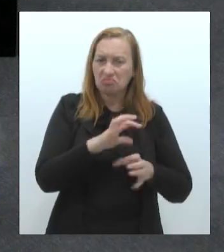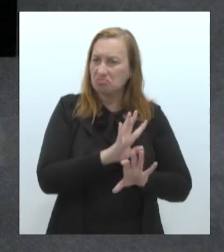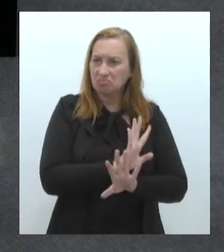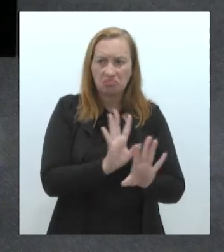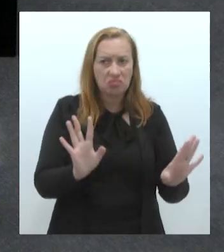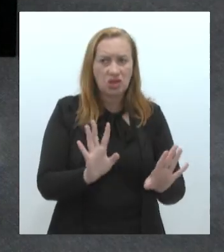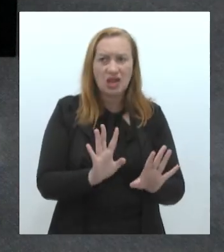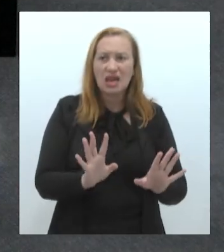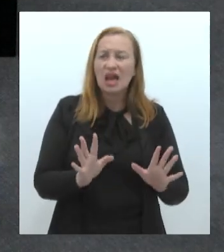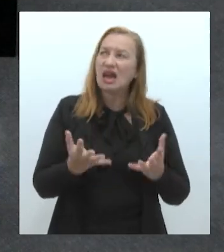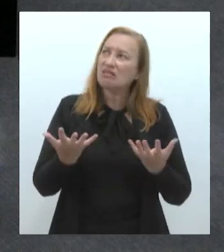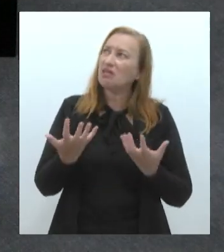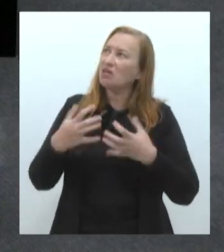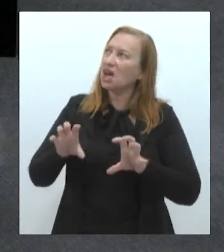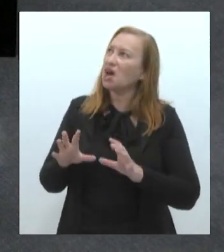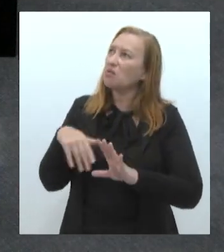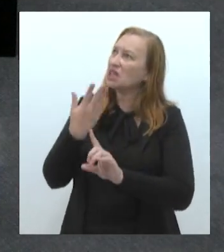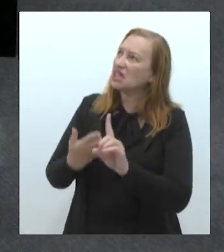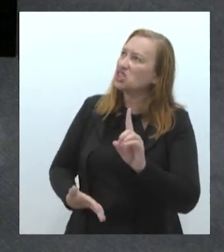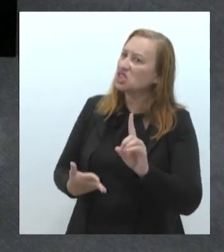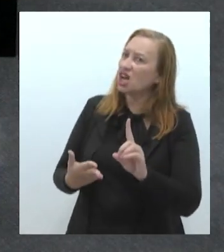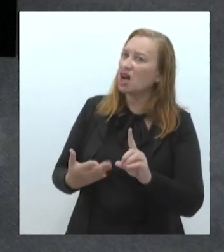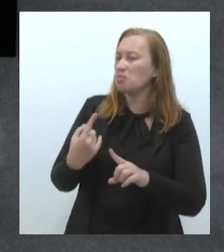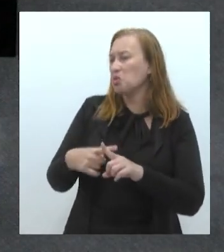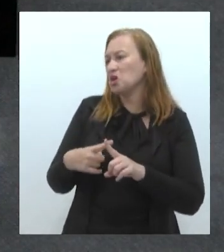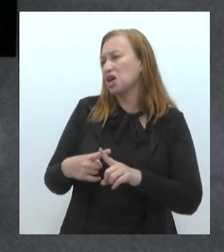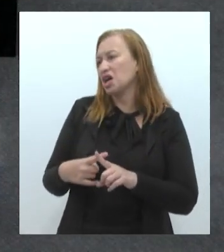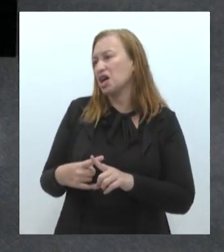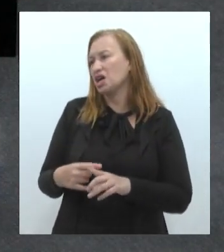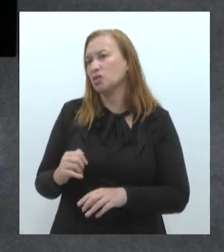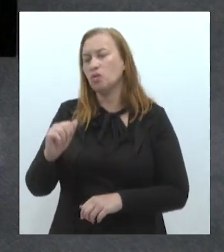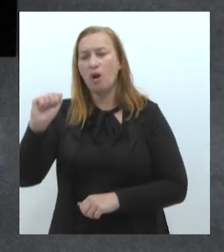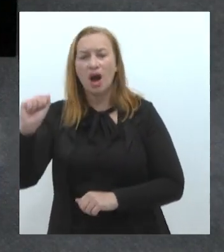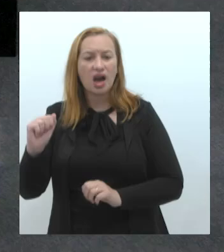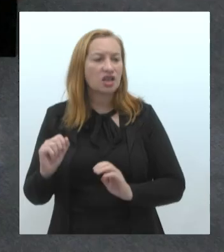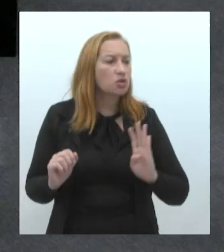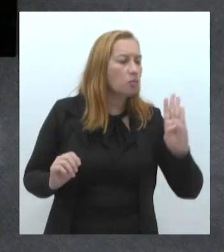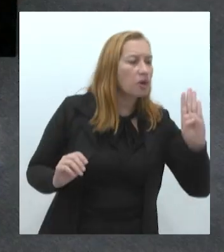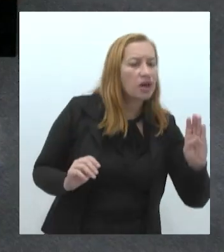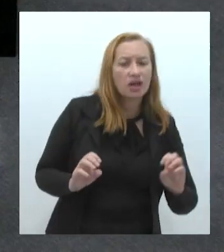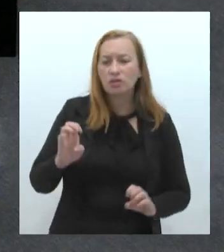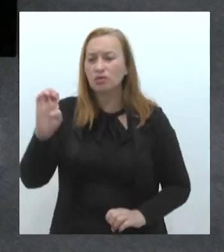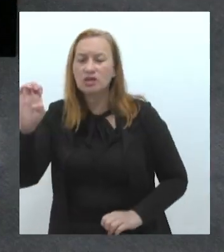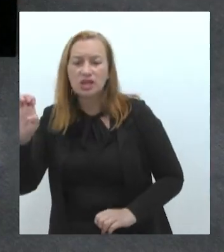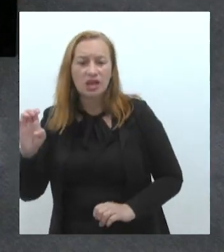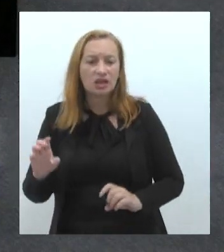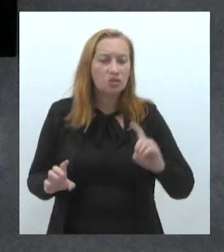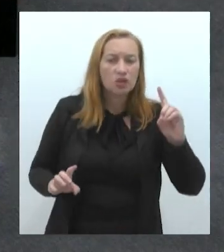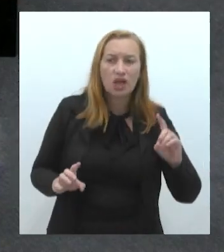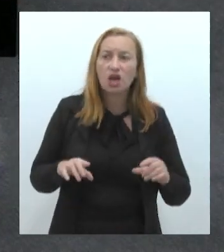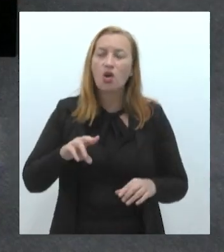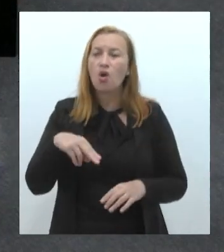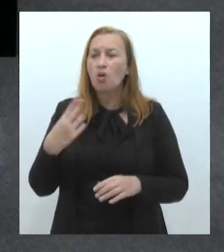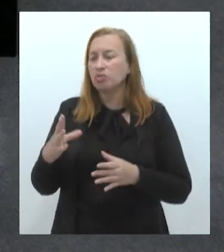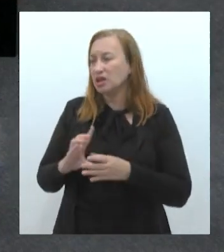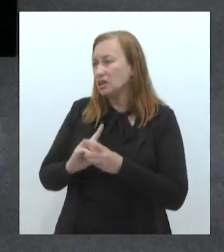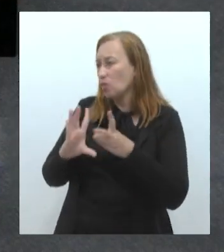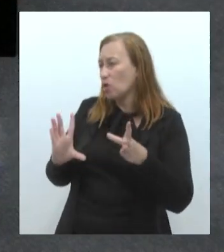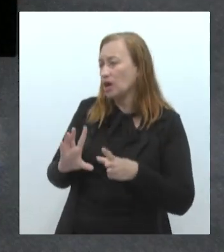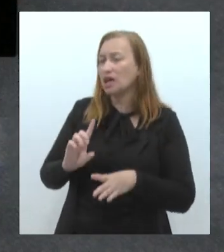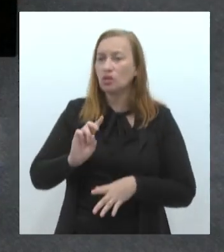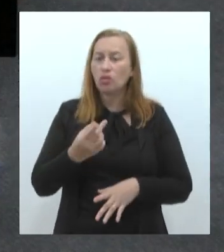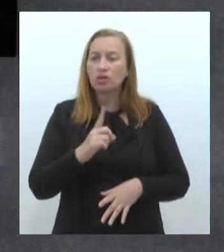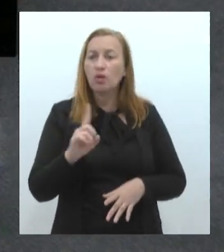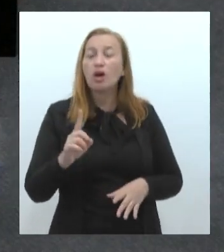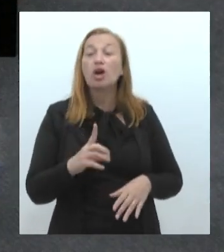as pessoas não querem homenagear alguém porque é de um lado, não querem homenagear o outro porque tem posições mais democráticas. O deputado